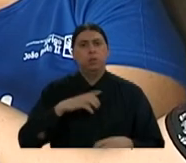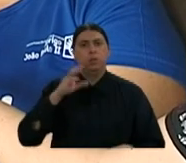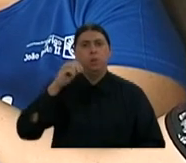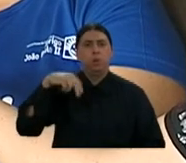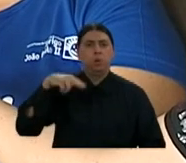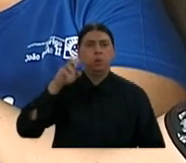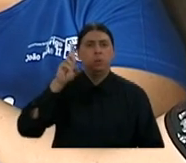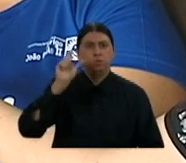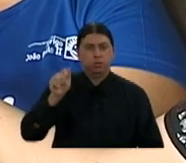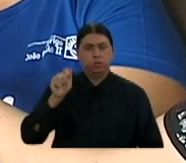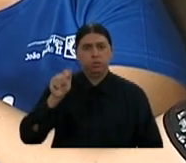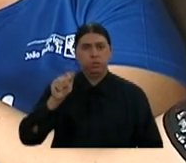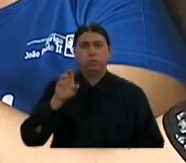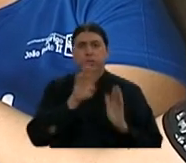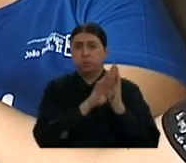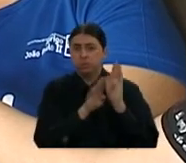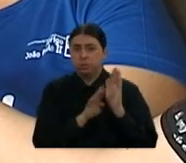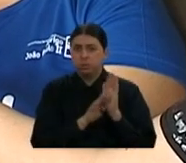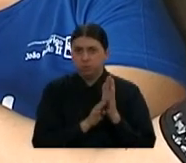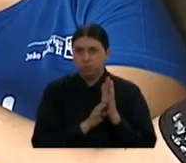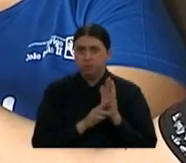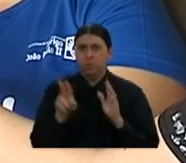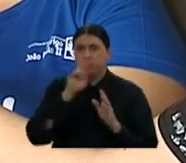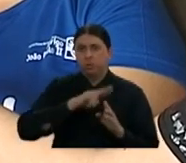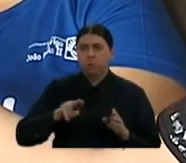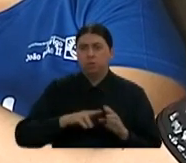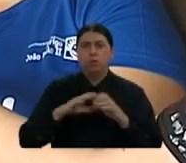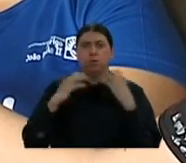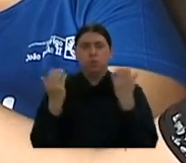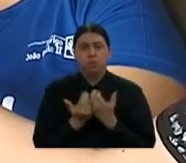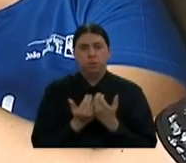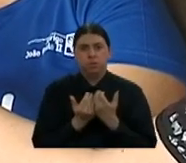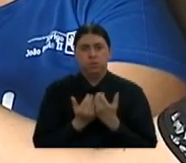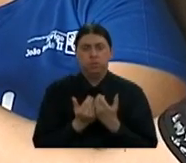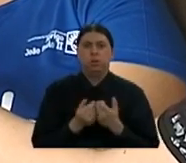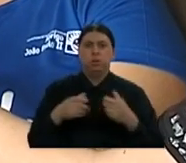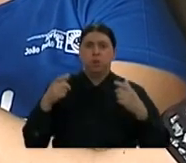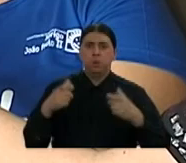um lado dentro da comunidade